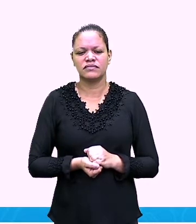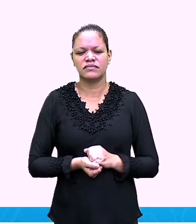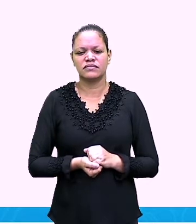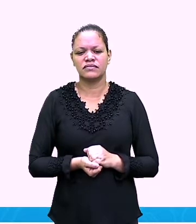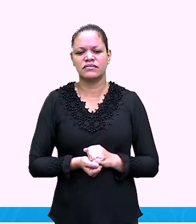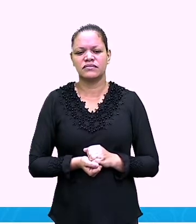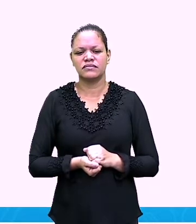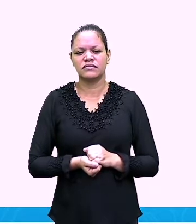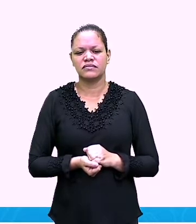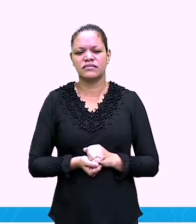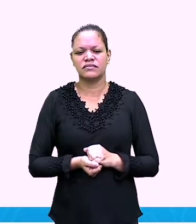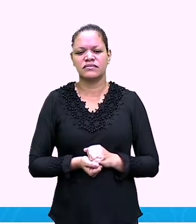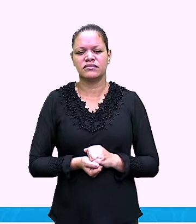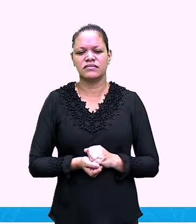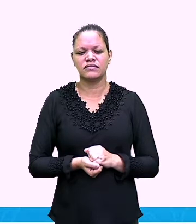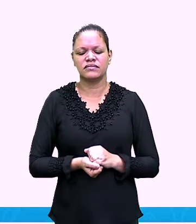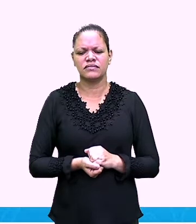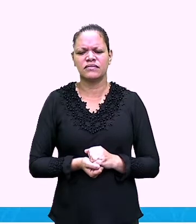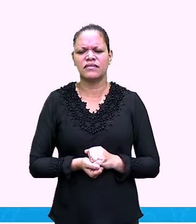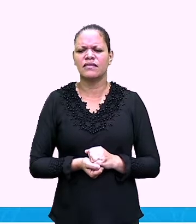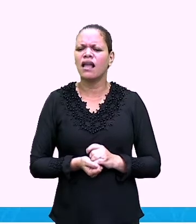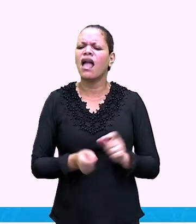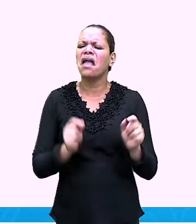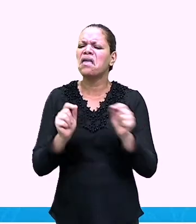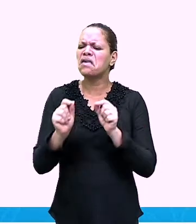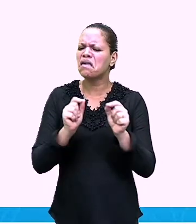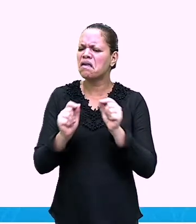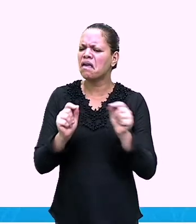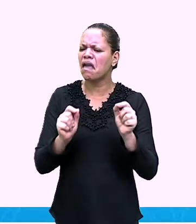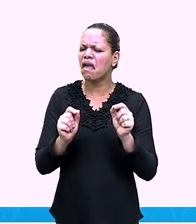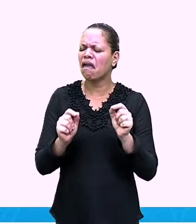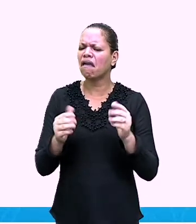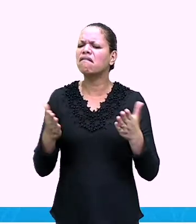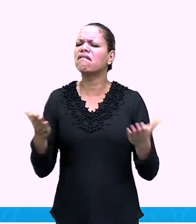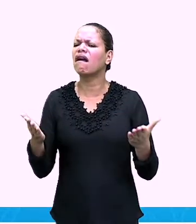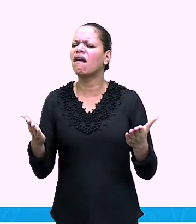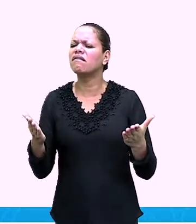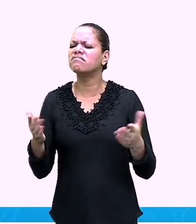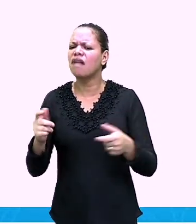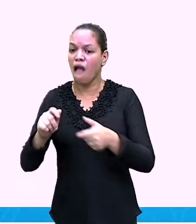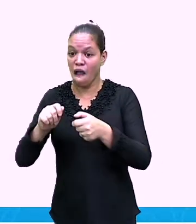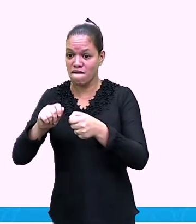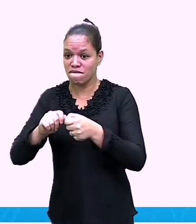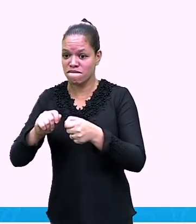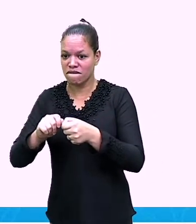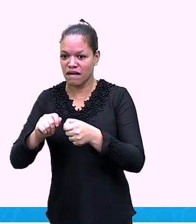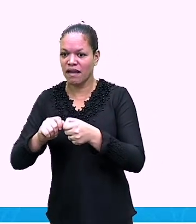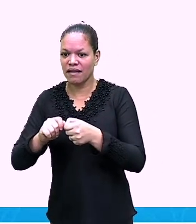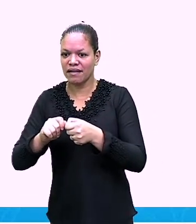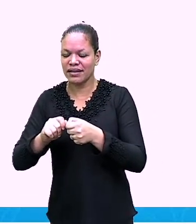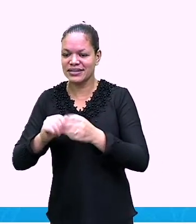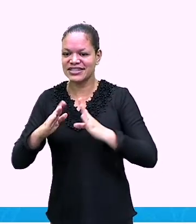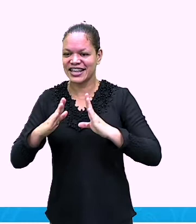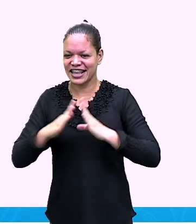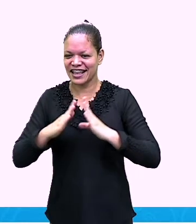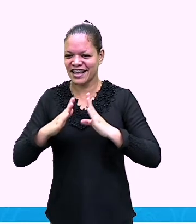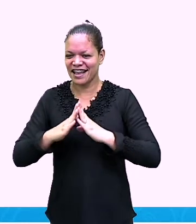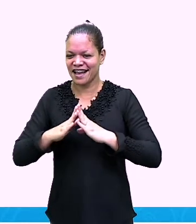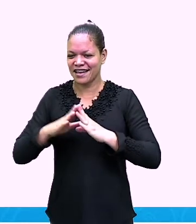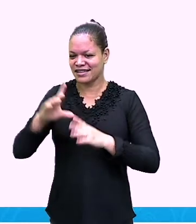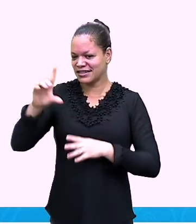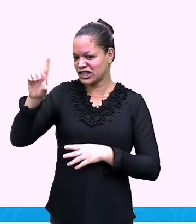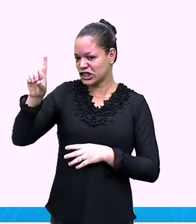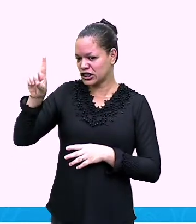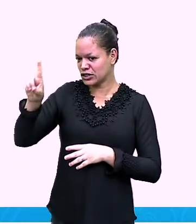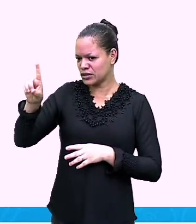Aqui, ó, teste oral. Quem aí já fez na escola ditado, por exemplo? A professora fala assim, água. Aí você